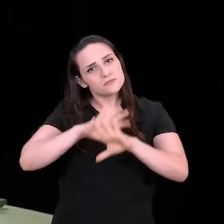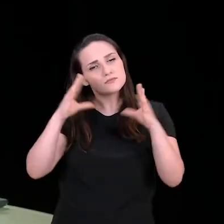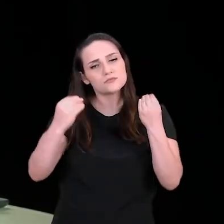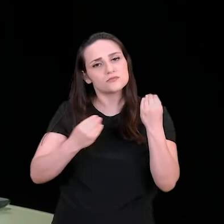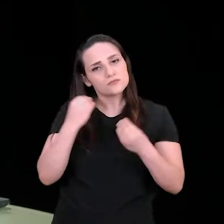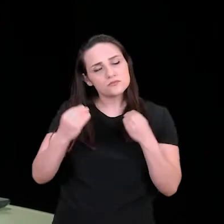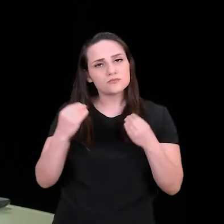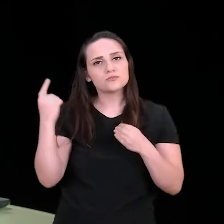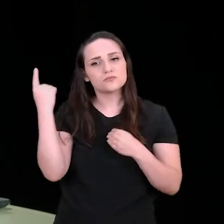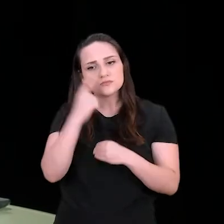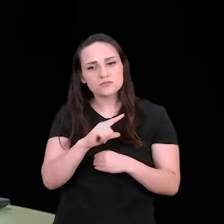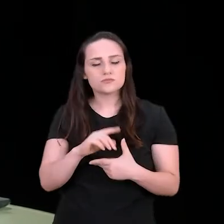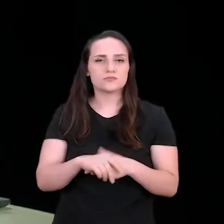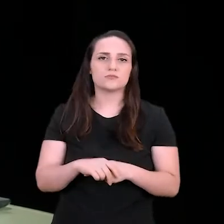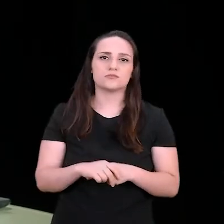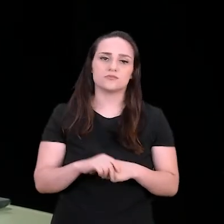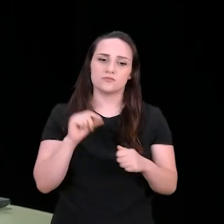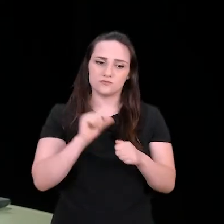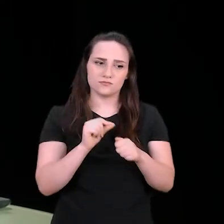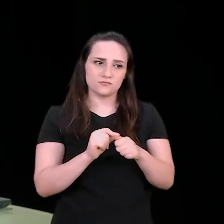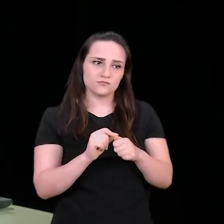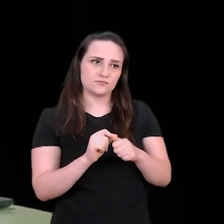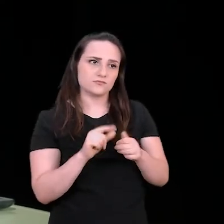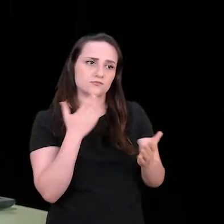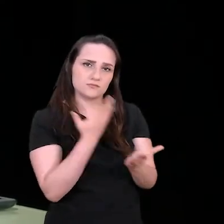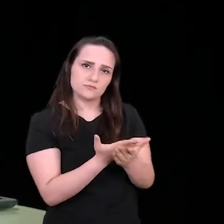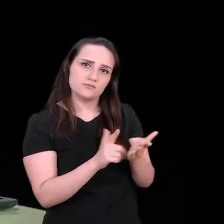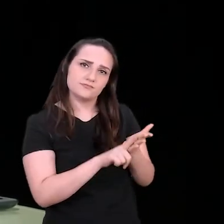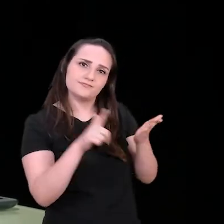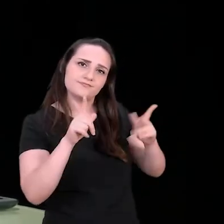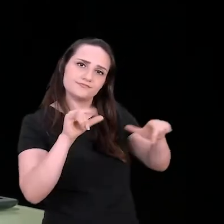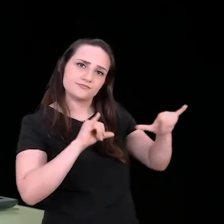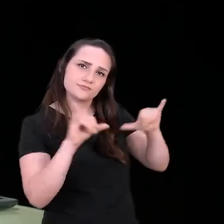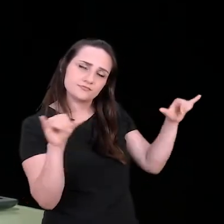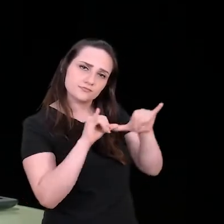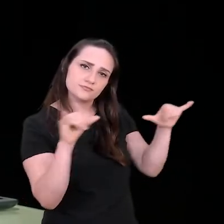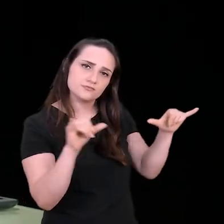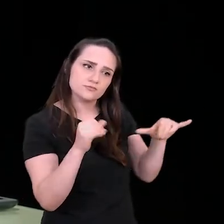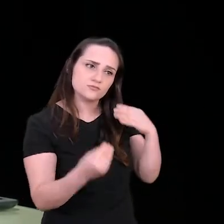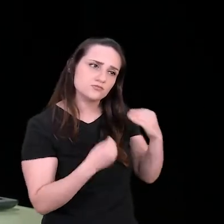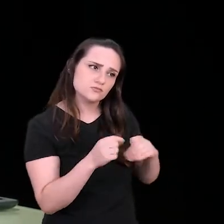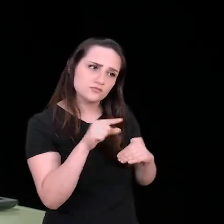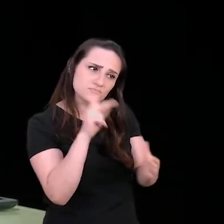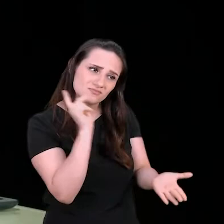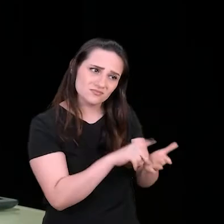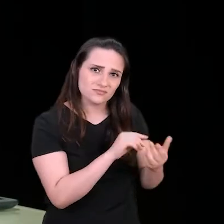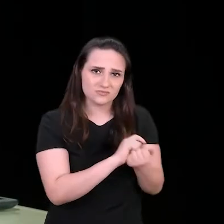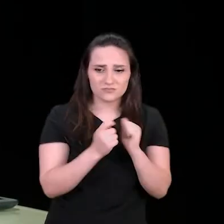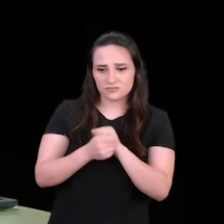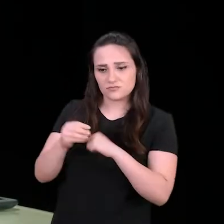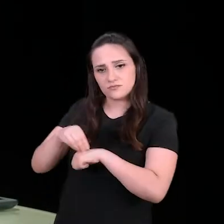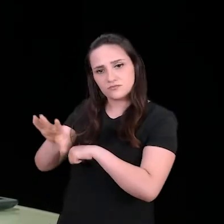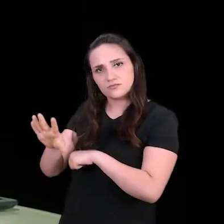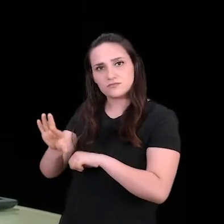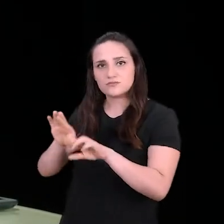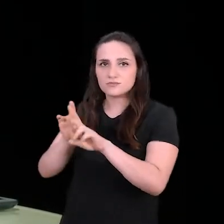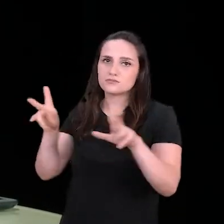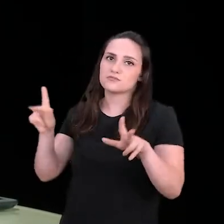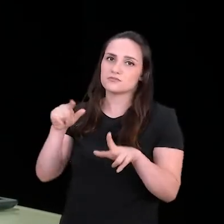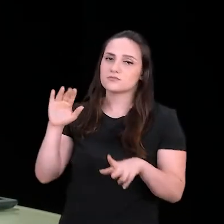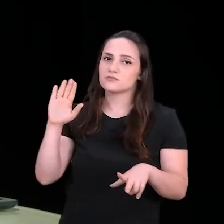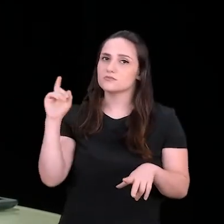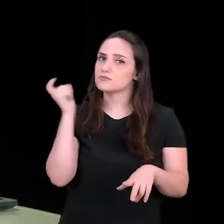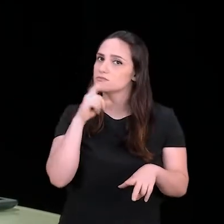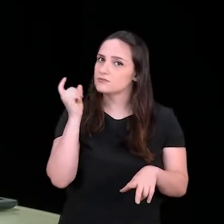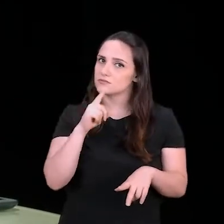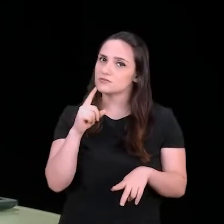conteúdo jornalístico chega, como é que o conteúdo jornalístico de verdade, de representação da verdade chega, em detrimento da mentira,